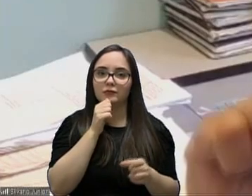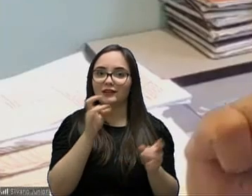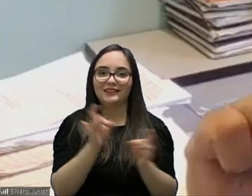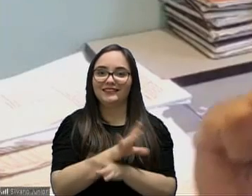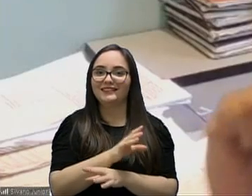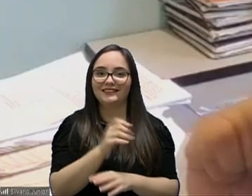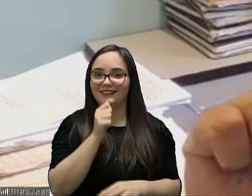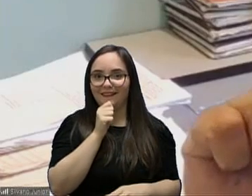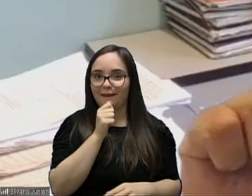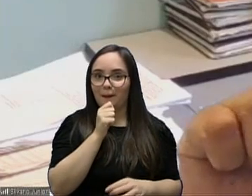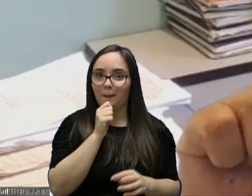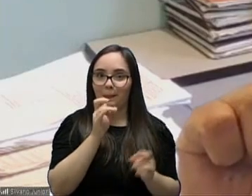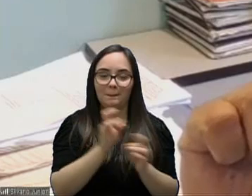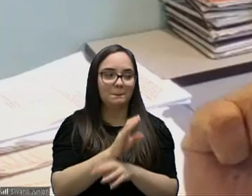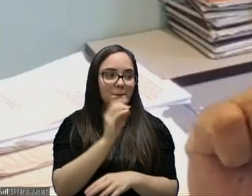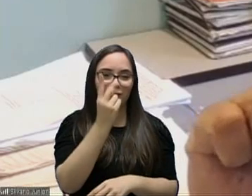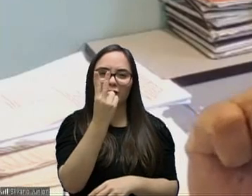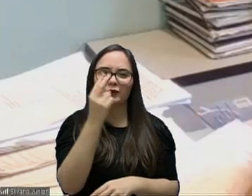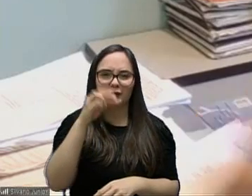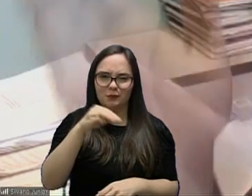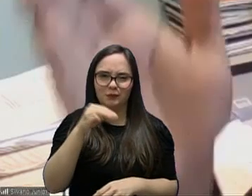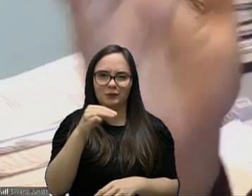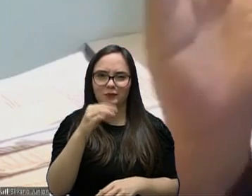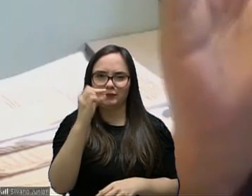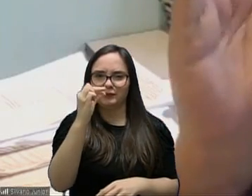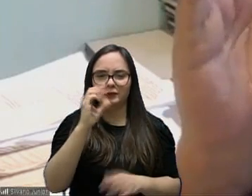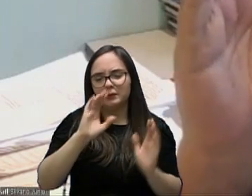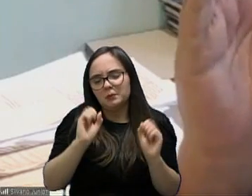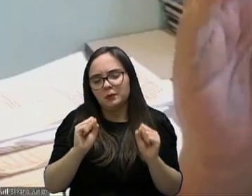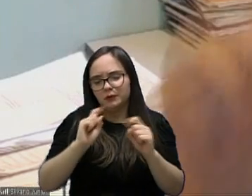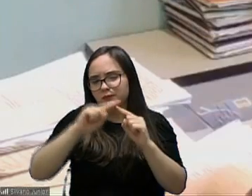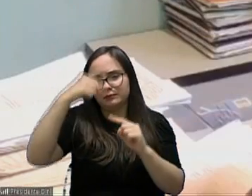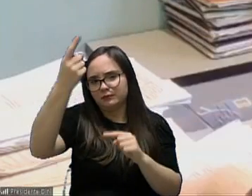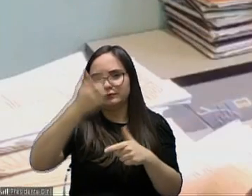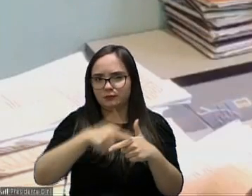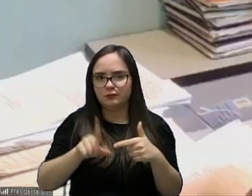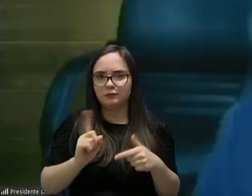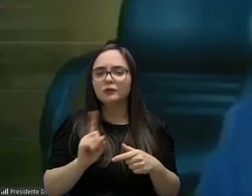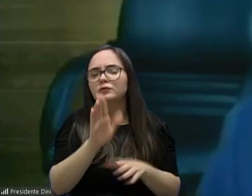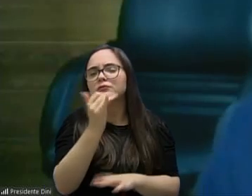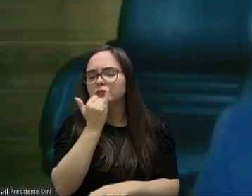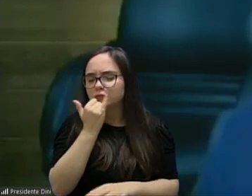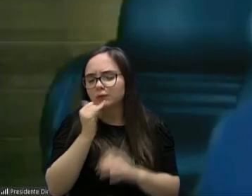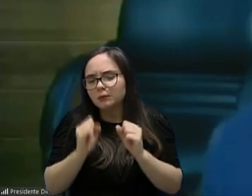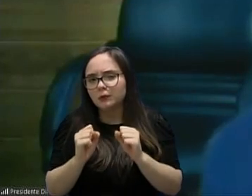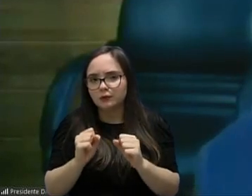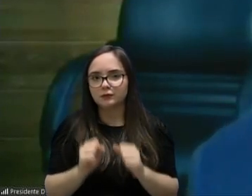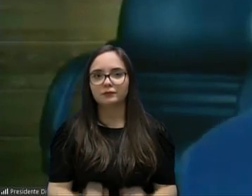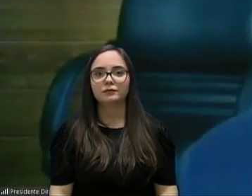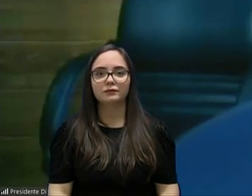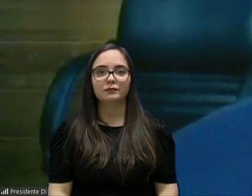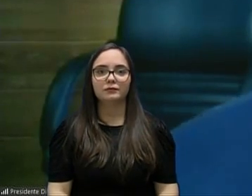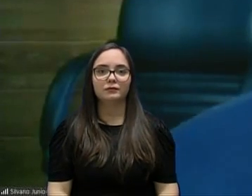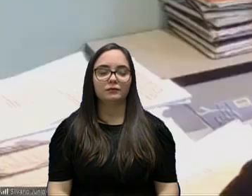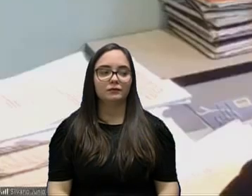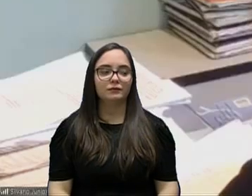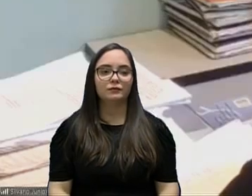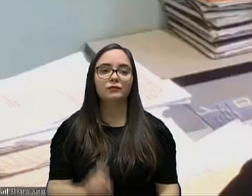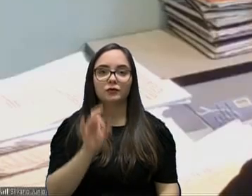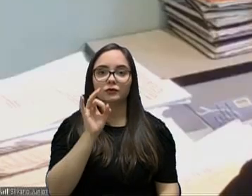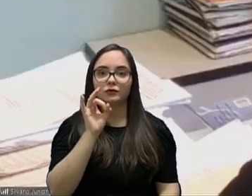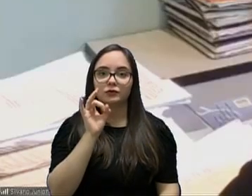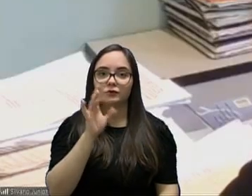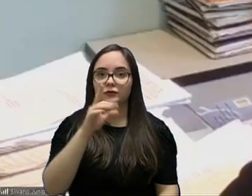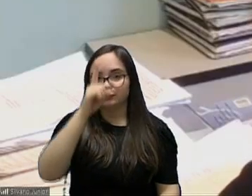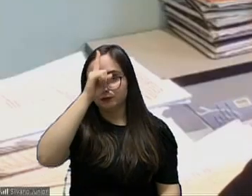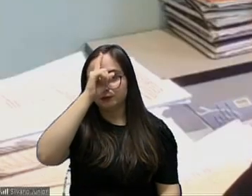ia falar uns dois. Não tem problema, fica para a próxima. Pode falar, Nenê. Fernando, é só para o